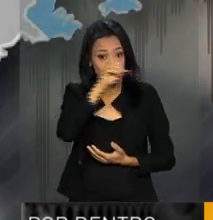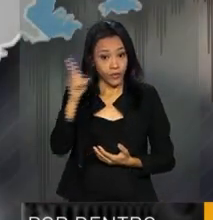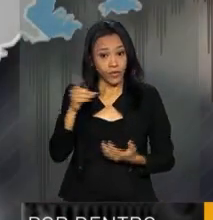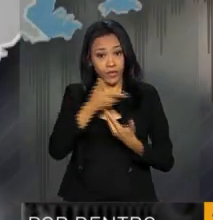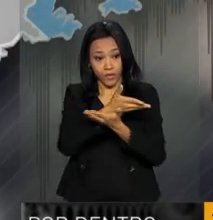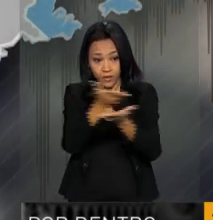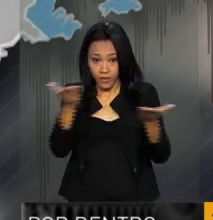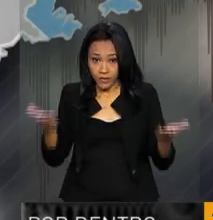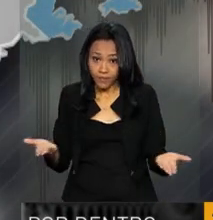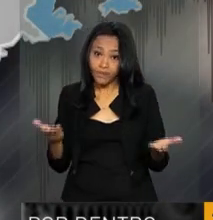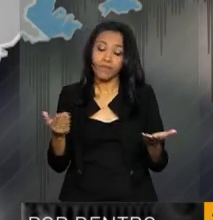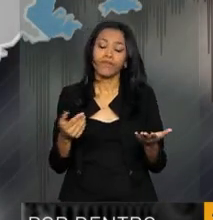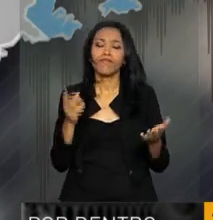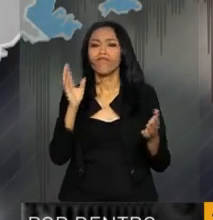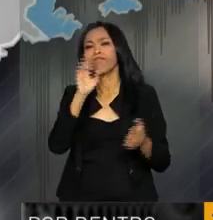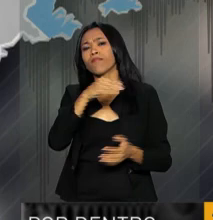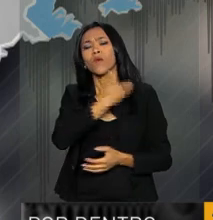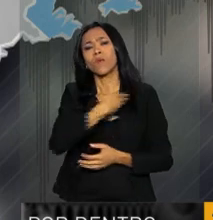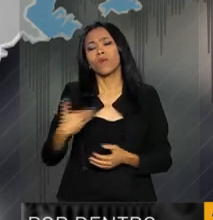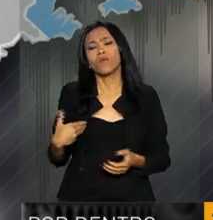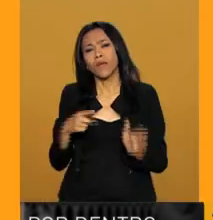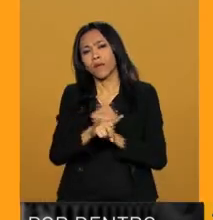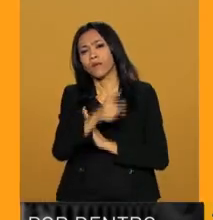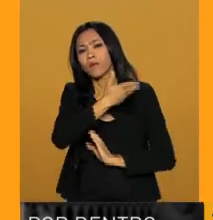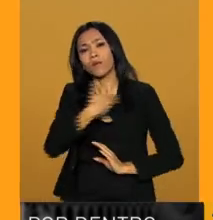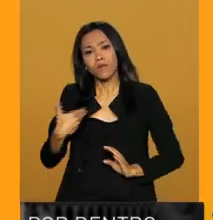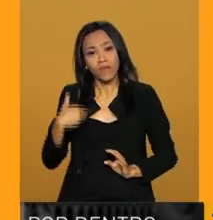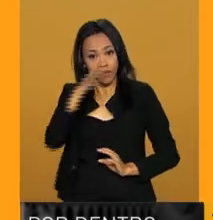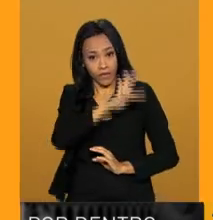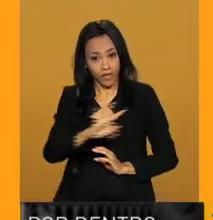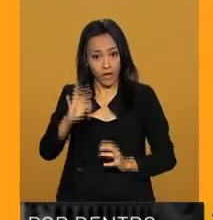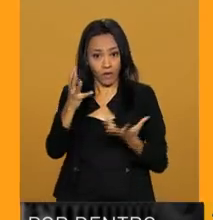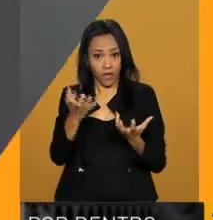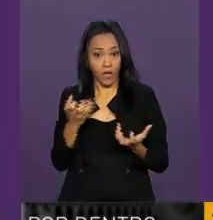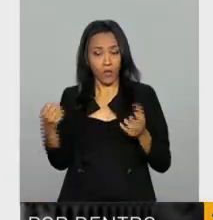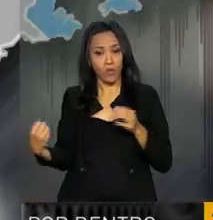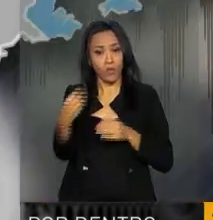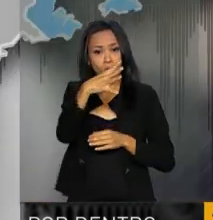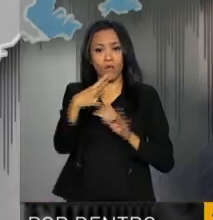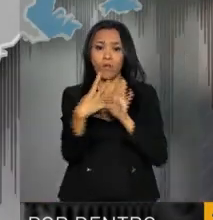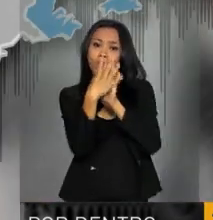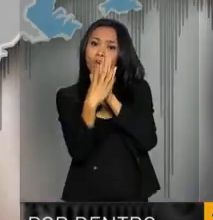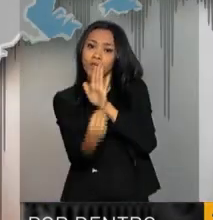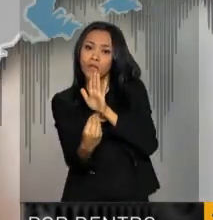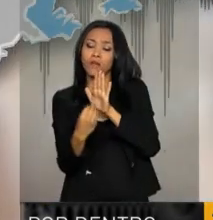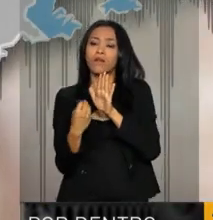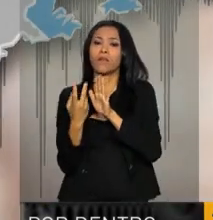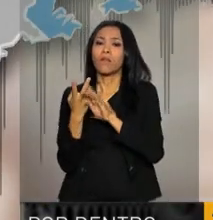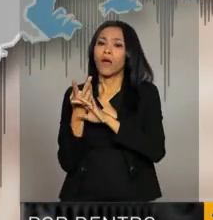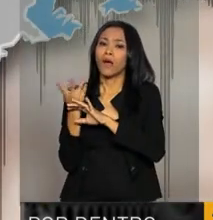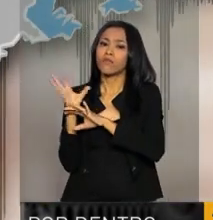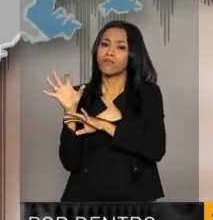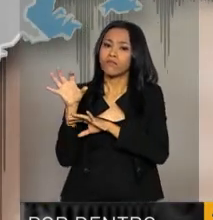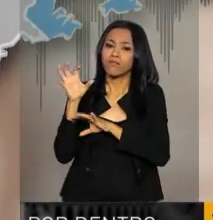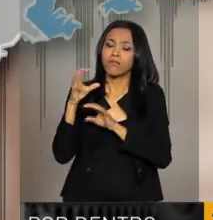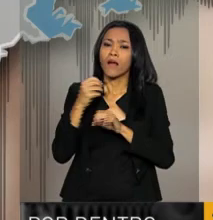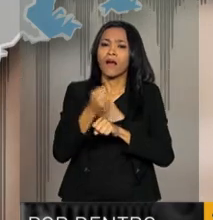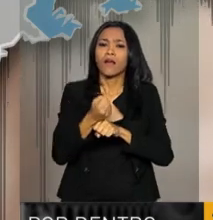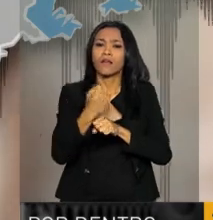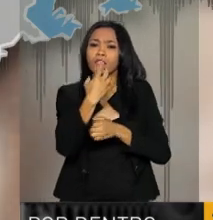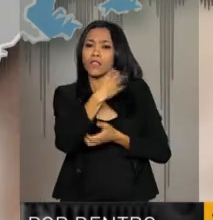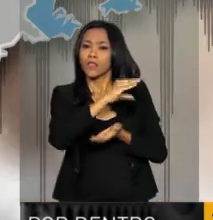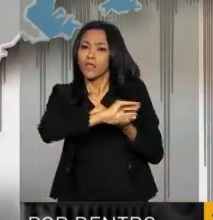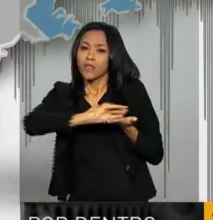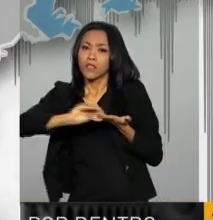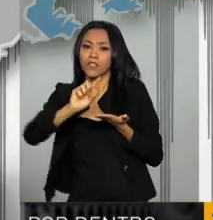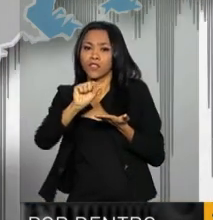ministro o governo federal pretende incluir uma nova modalidade para captar verba para as escolas de samba do rio de janeiro